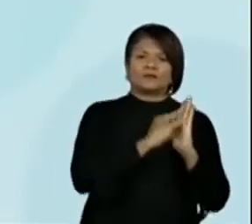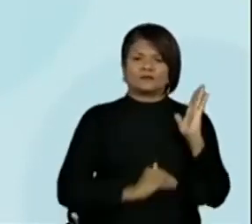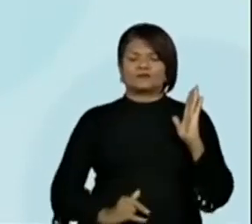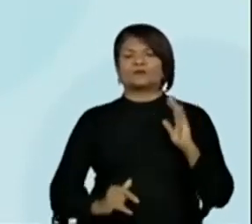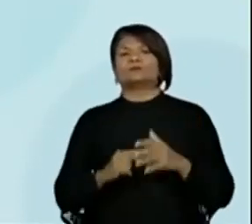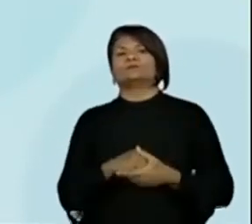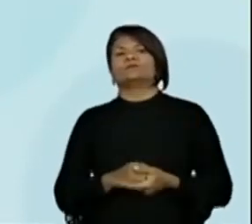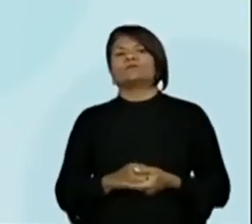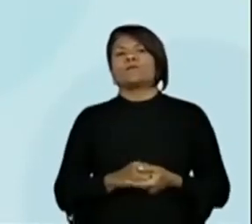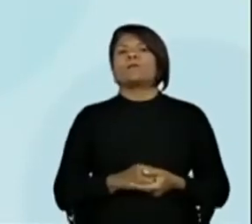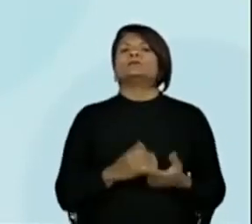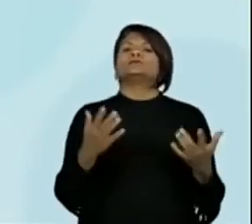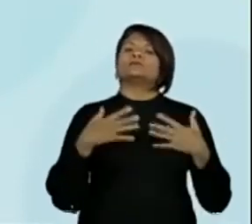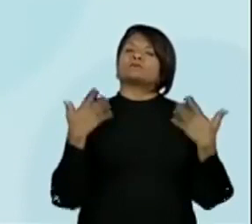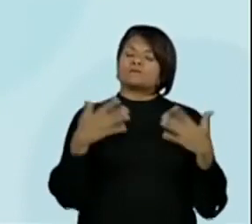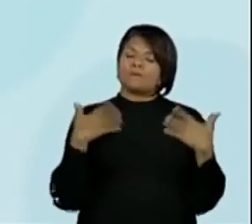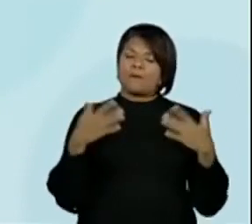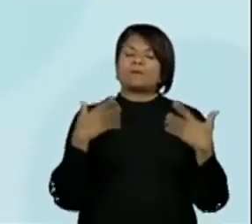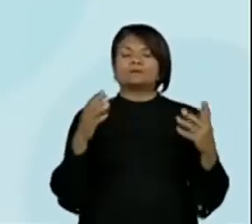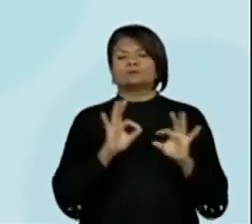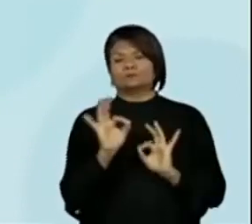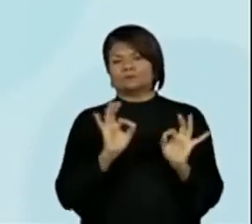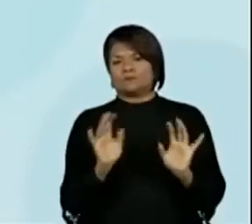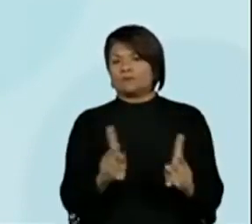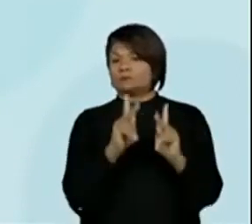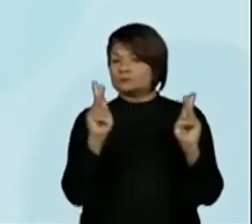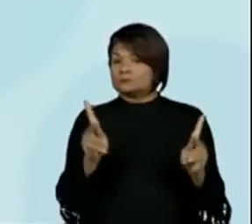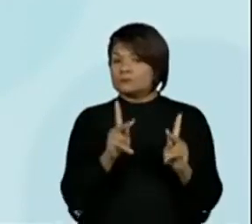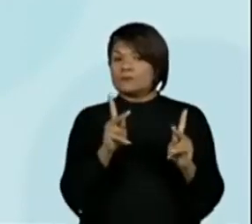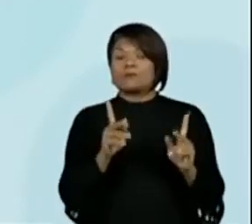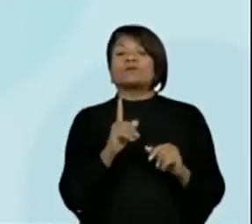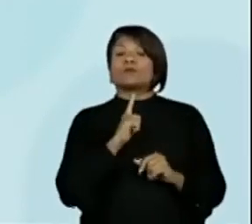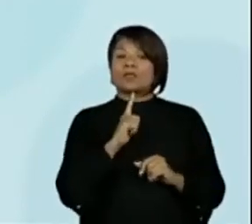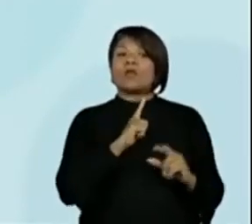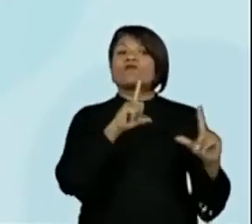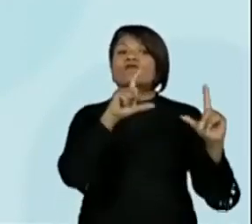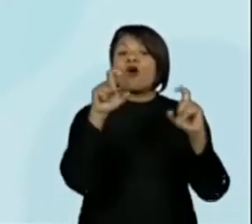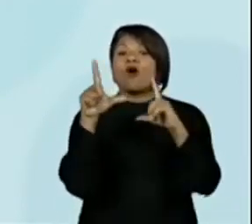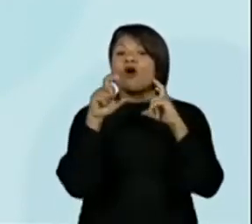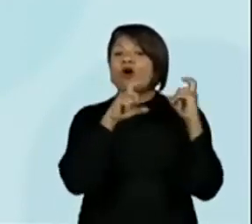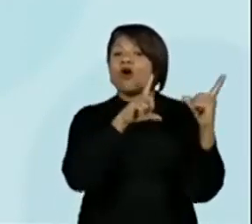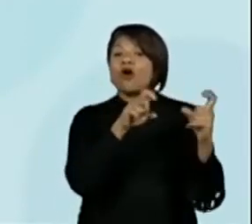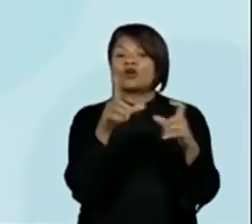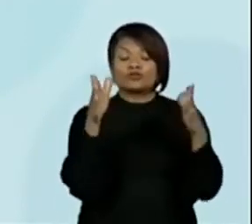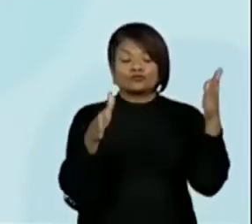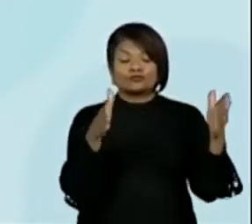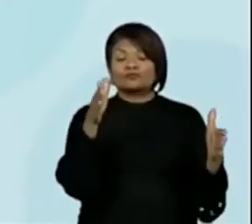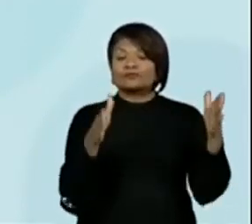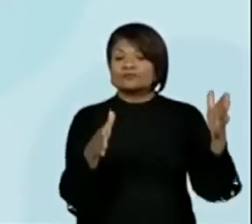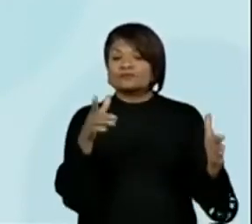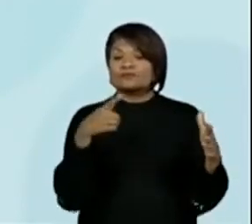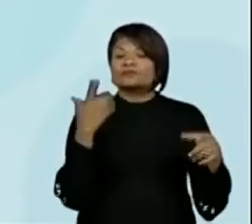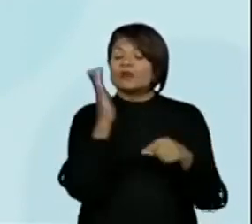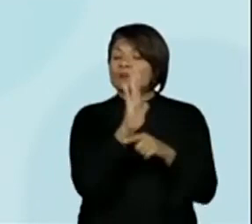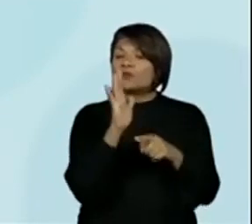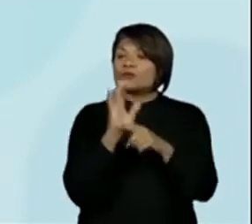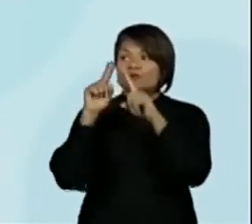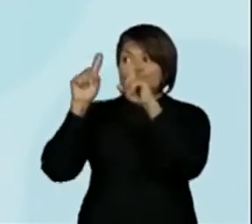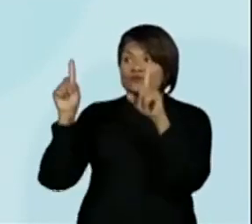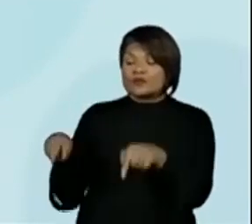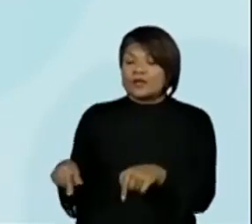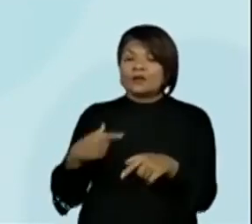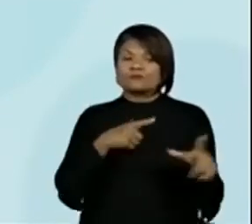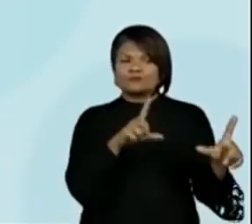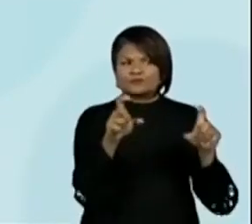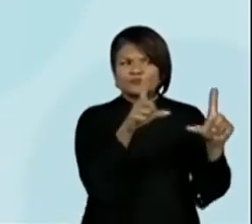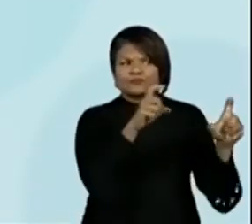a alegria da garotada, os organizadores do shopping elaboraram um sistema de sessão de fotos que contará com o apoio de outros funcionários para que toda a